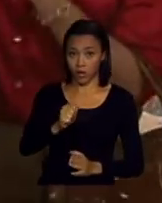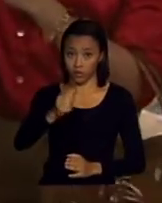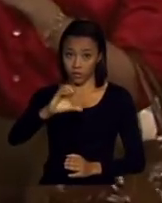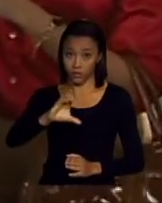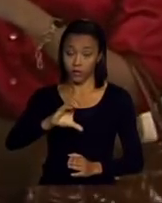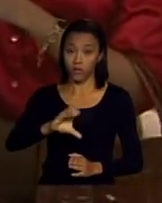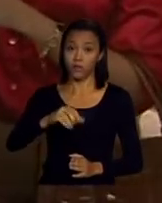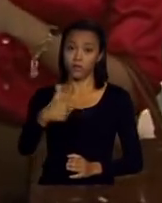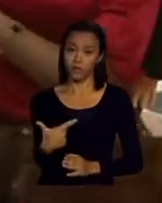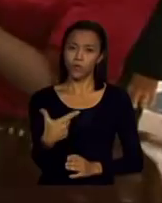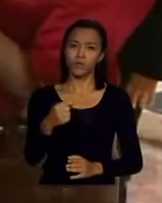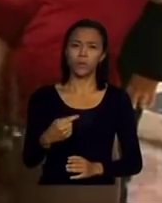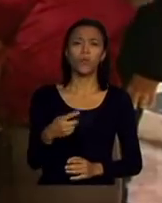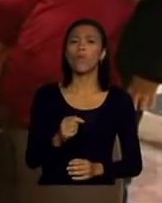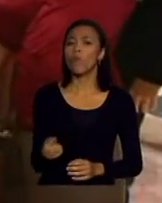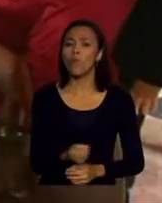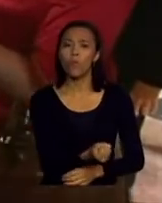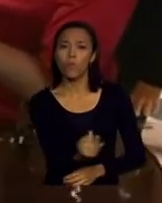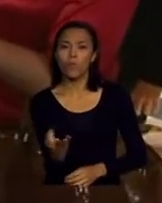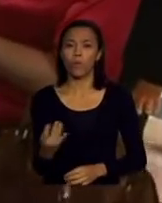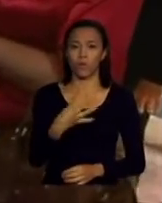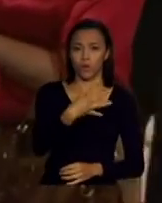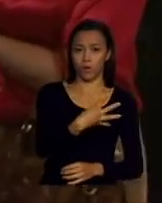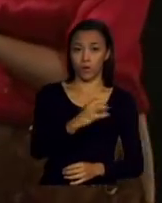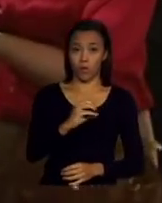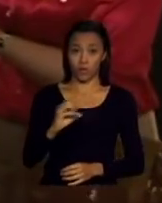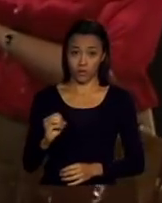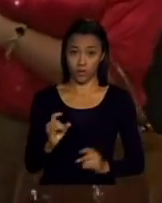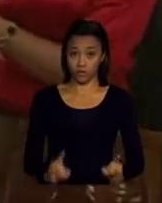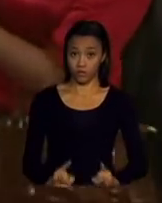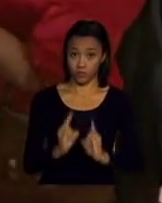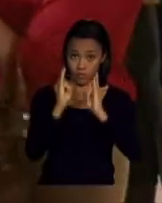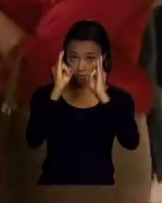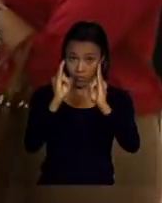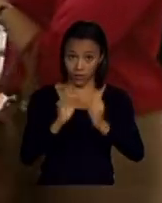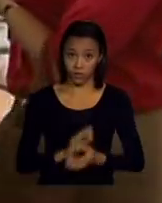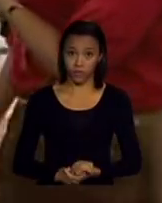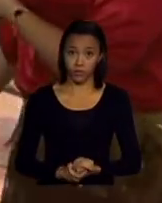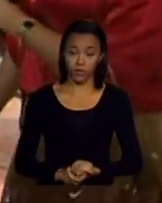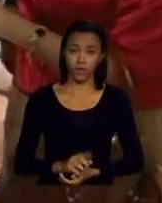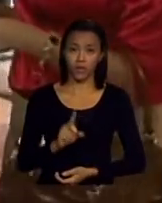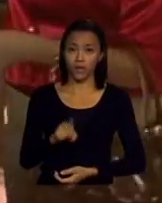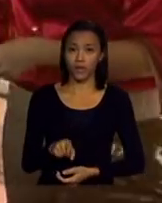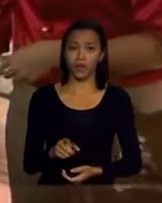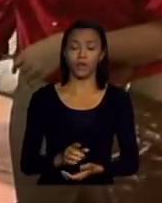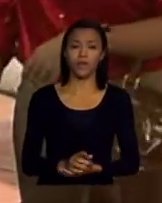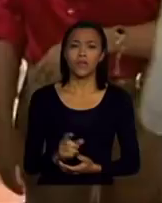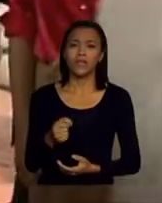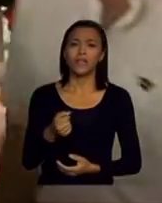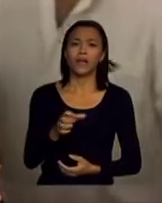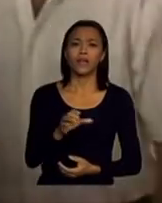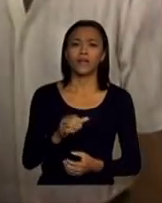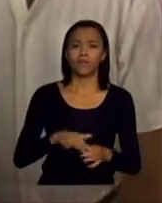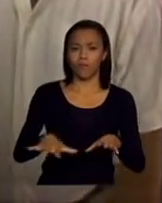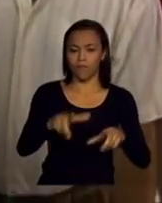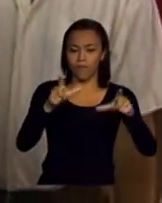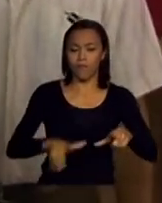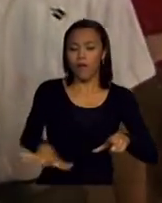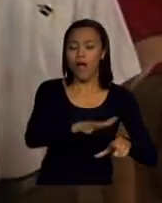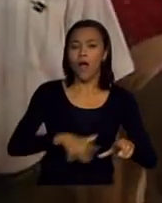São 400 apartamentos desse conjunto habitacional que fica localizado na zona sul de